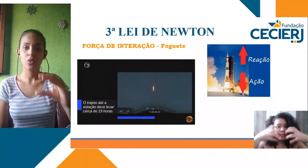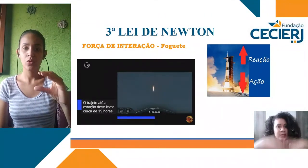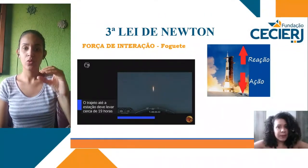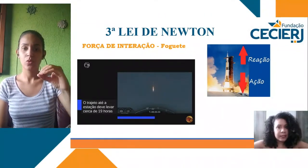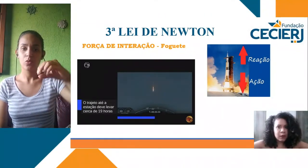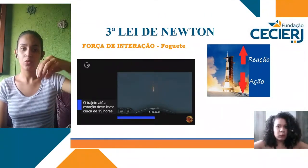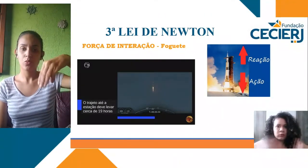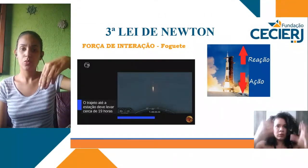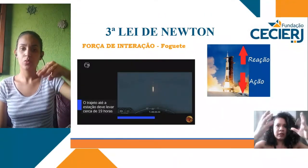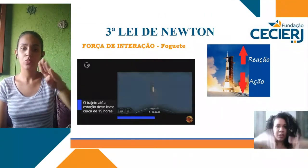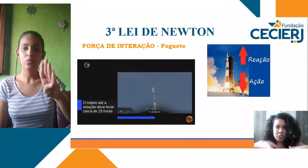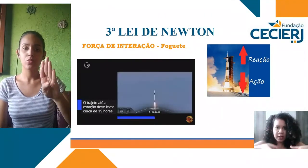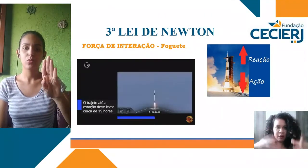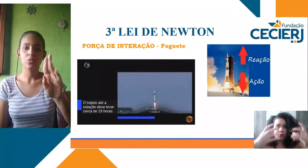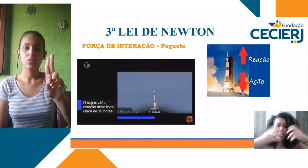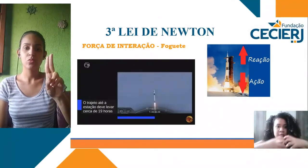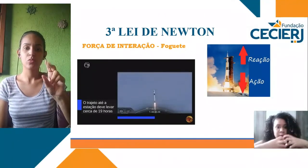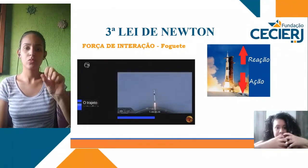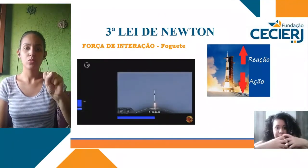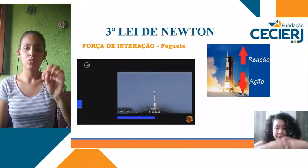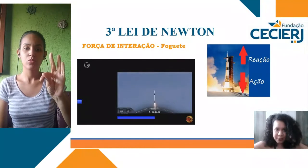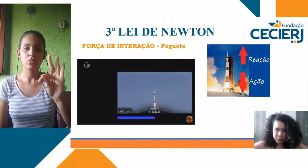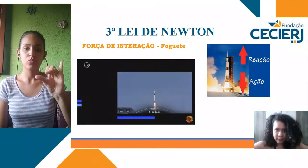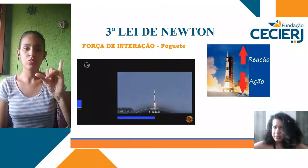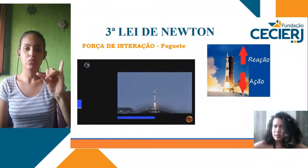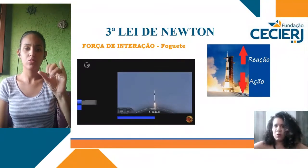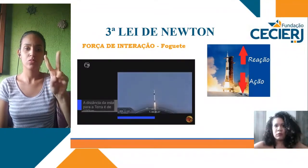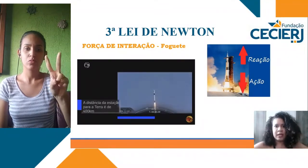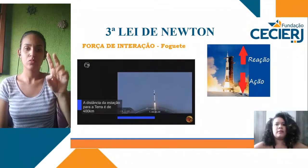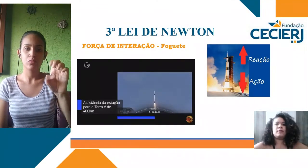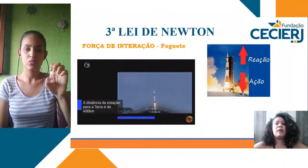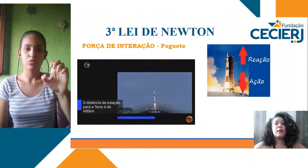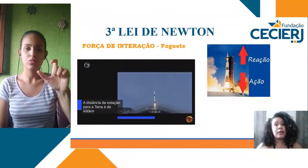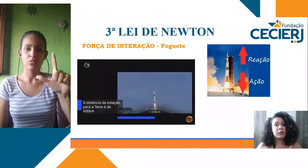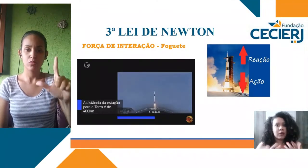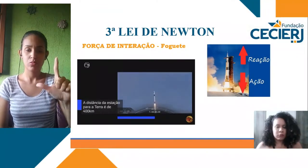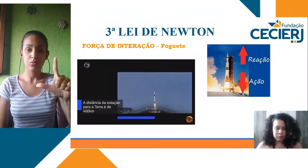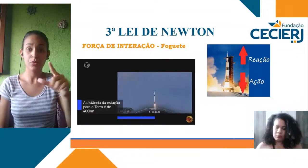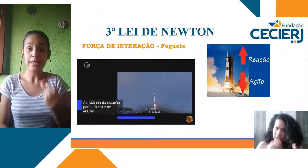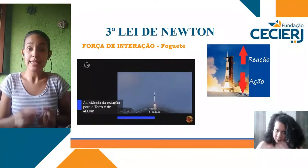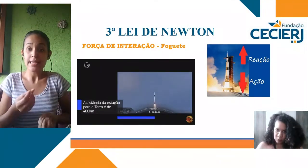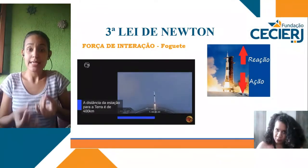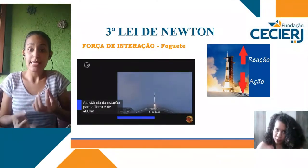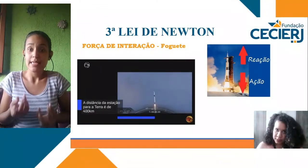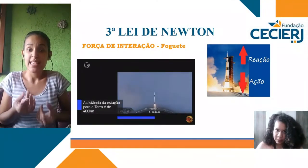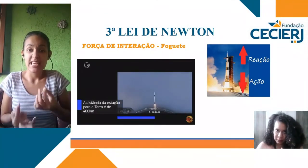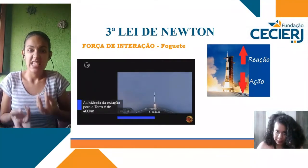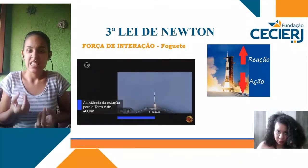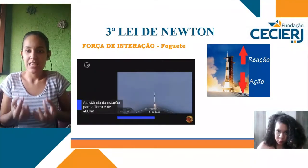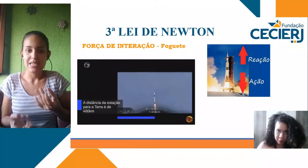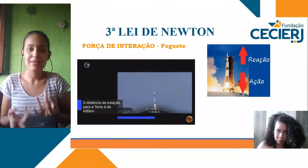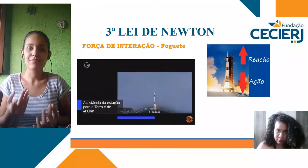ele exerce pressão. Então é na vertical direcionado para baixo que essa pressão acontece. E aí o que é no momento do